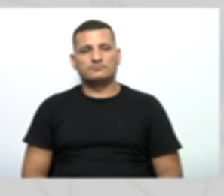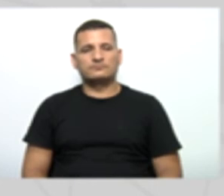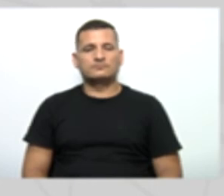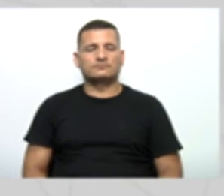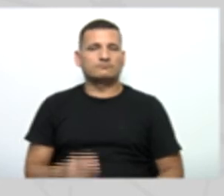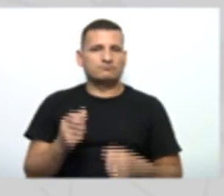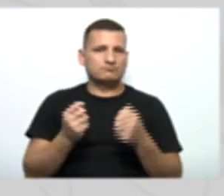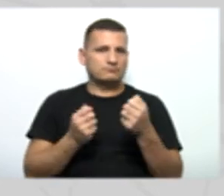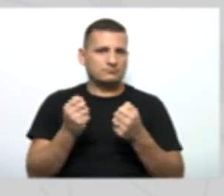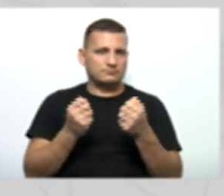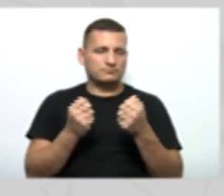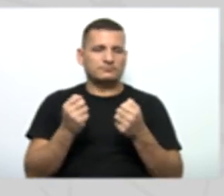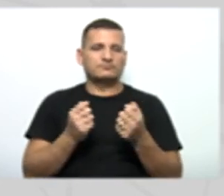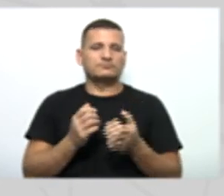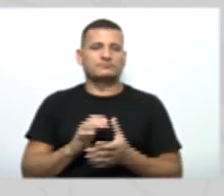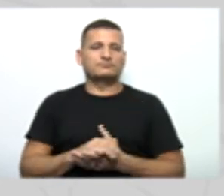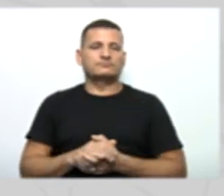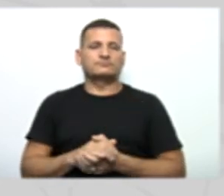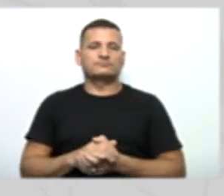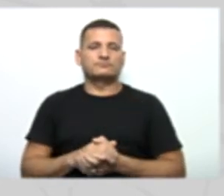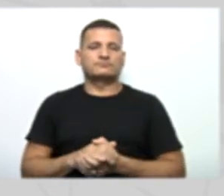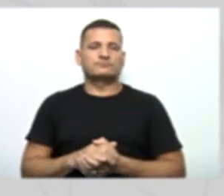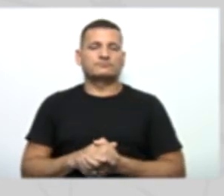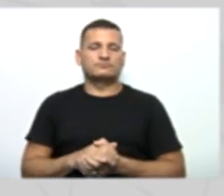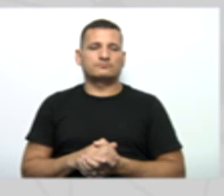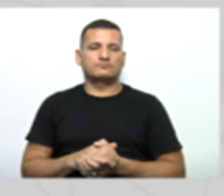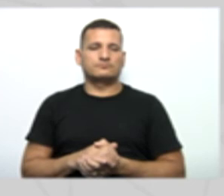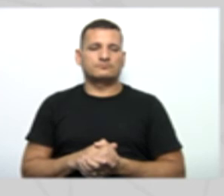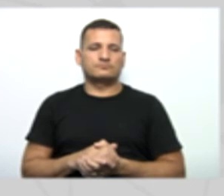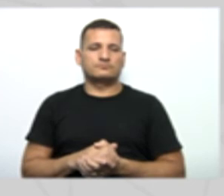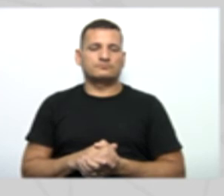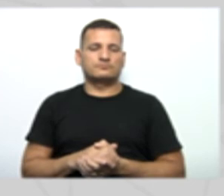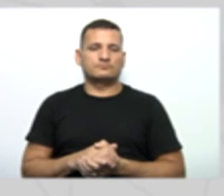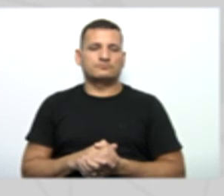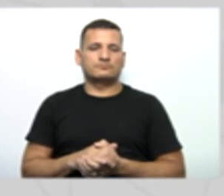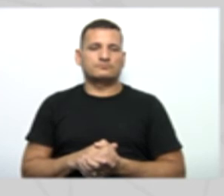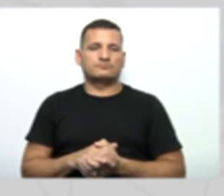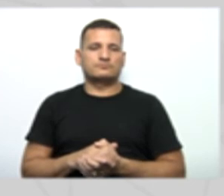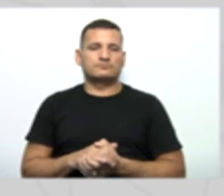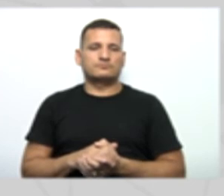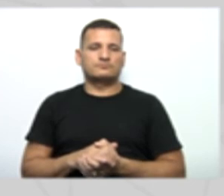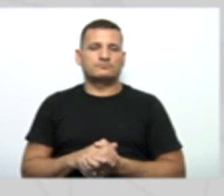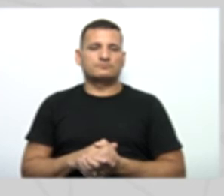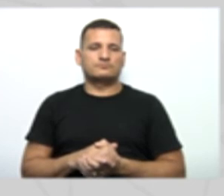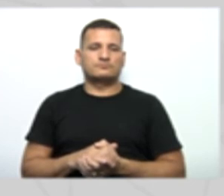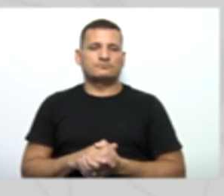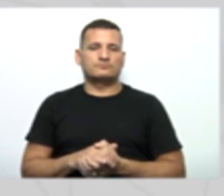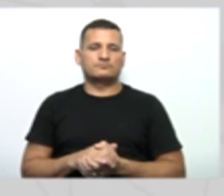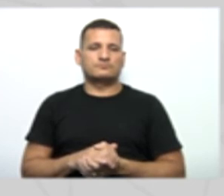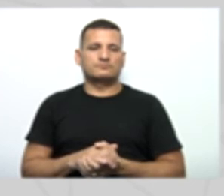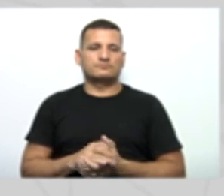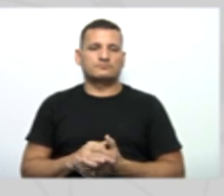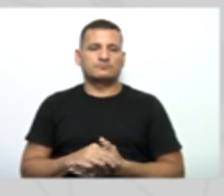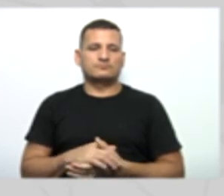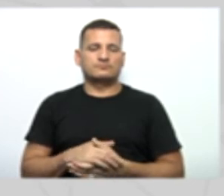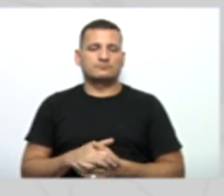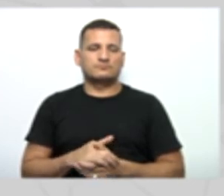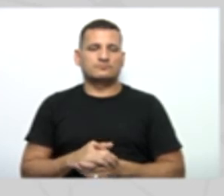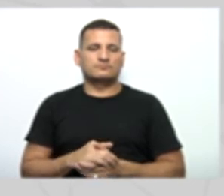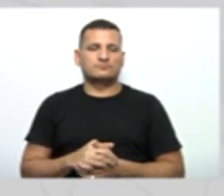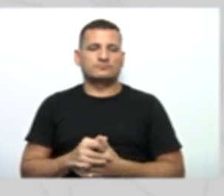veículo, colocou na primeira parte, certo? O nome. Aqui,